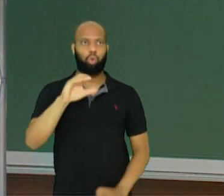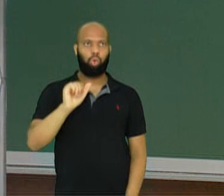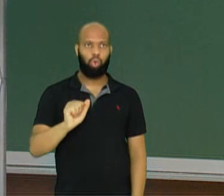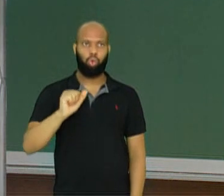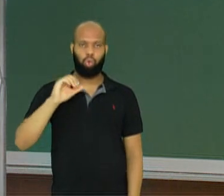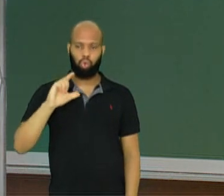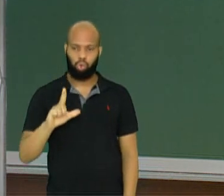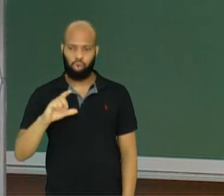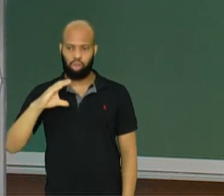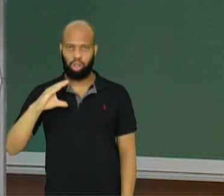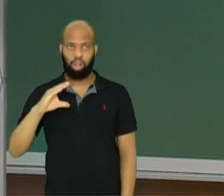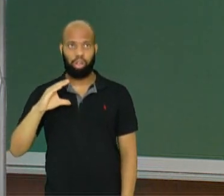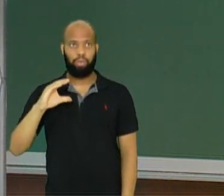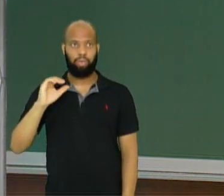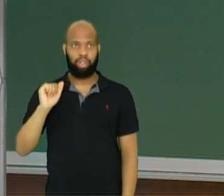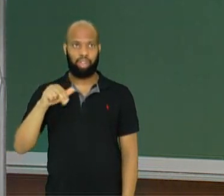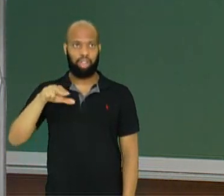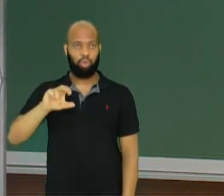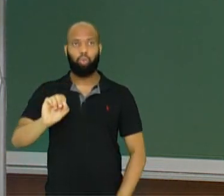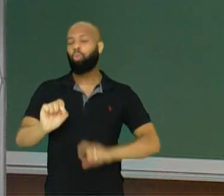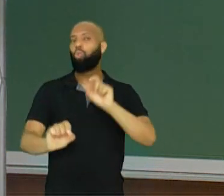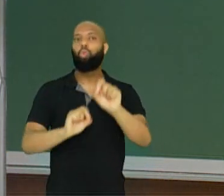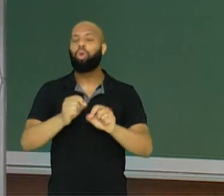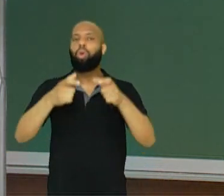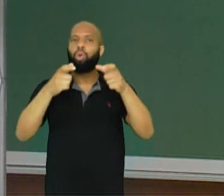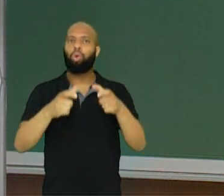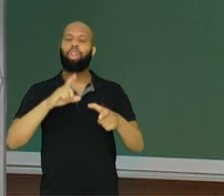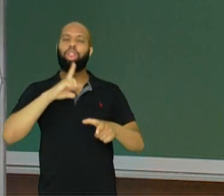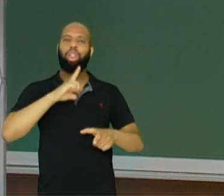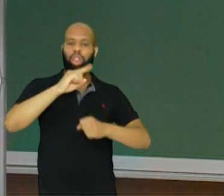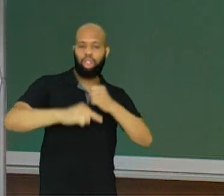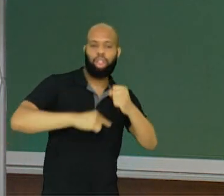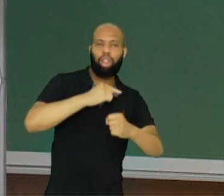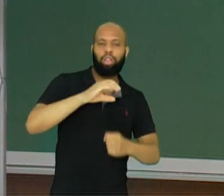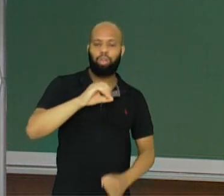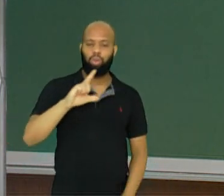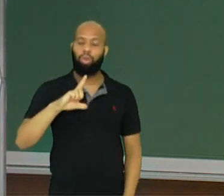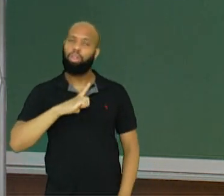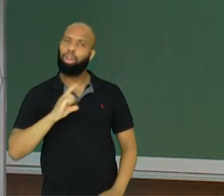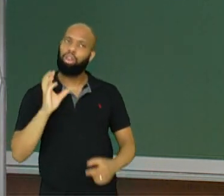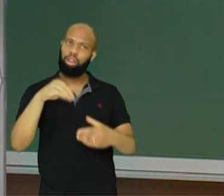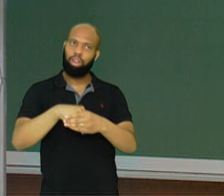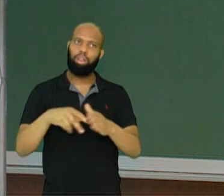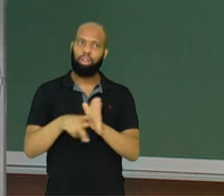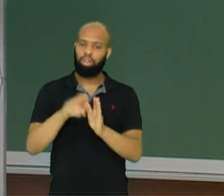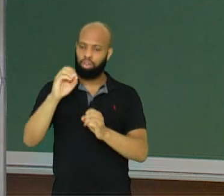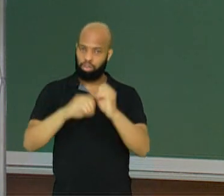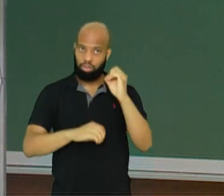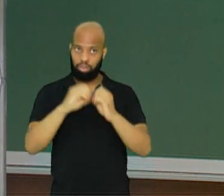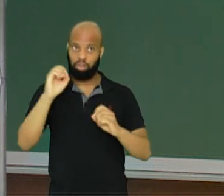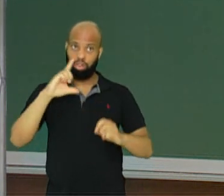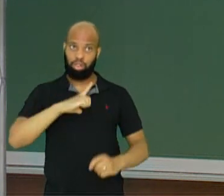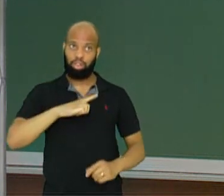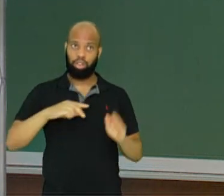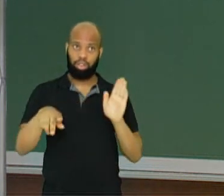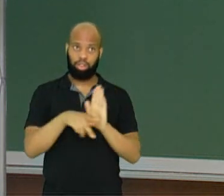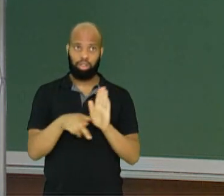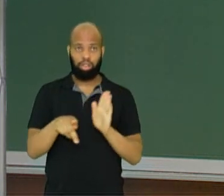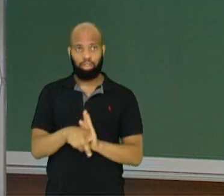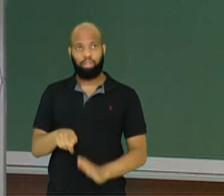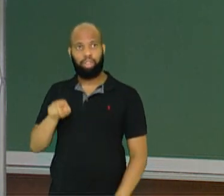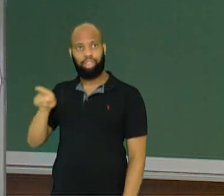Então, onde esse átomo de cloro poderia entrar nessa molécula? Ele poderia entrar nesse carbono, ele